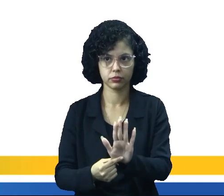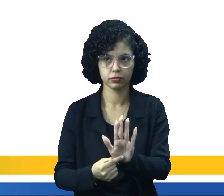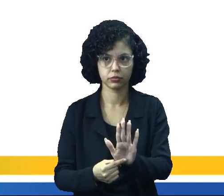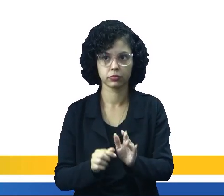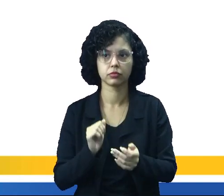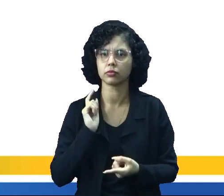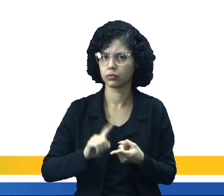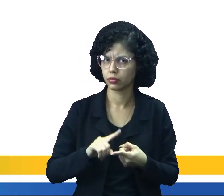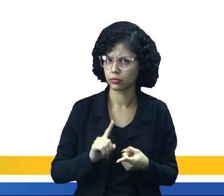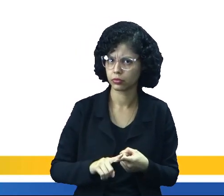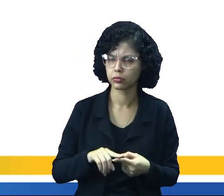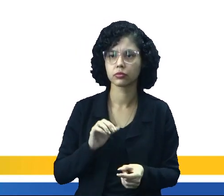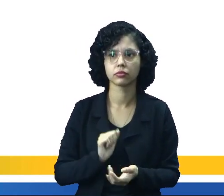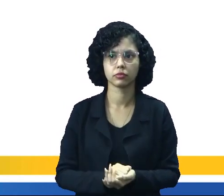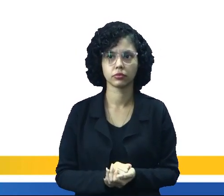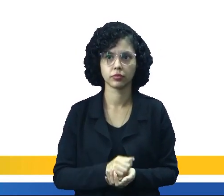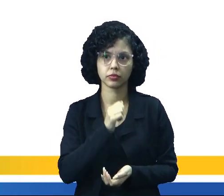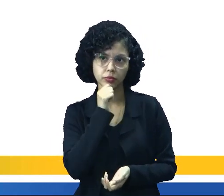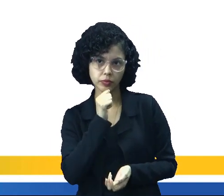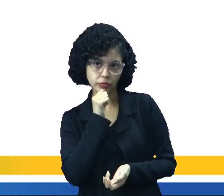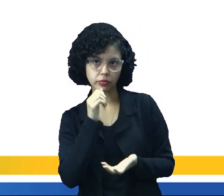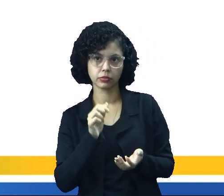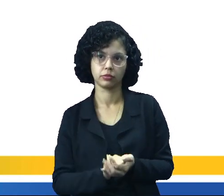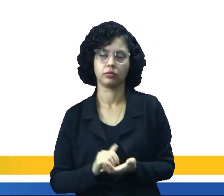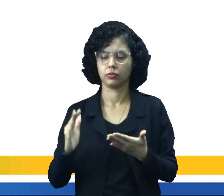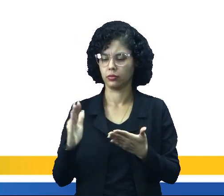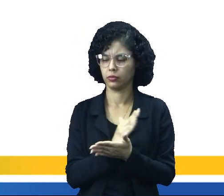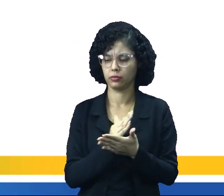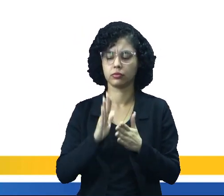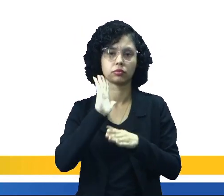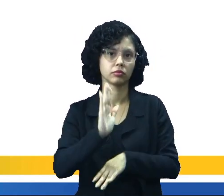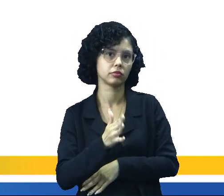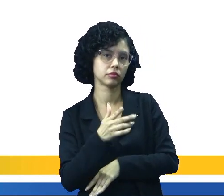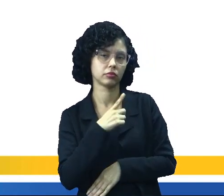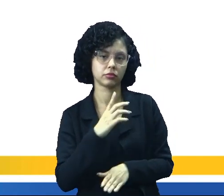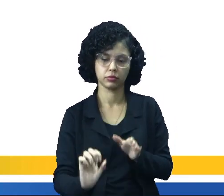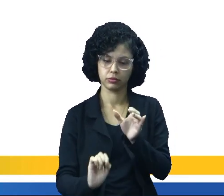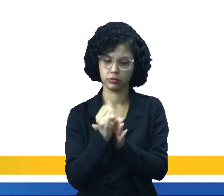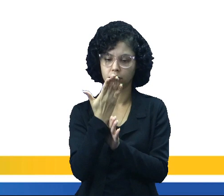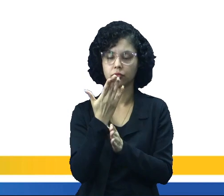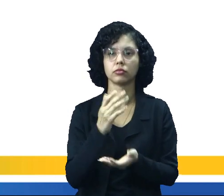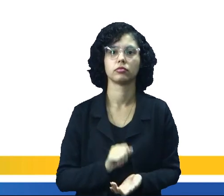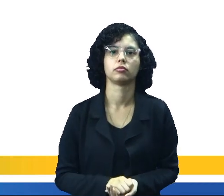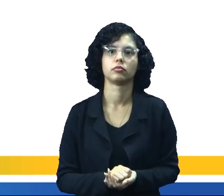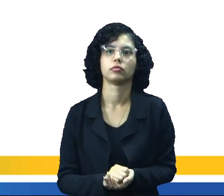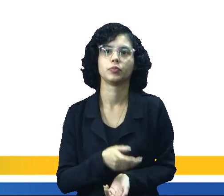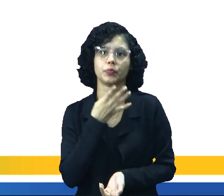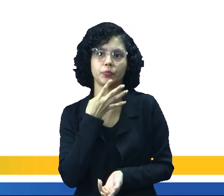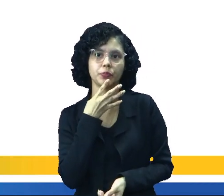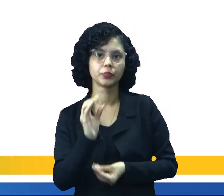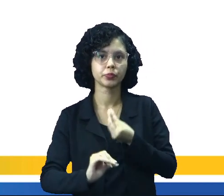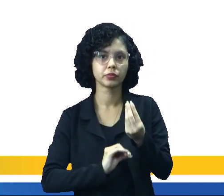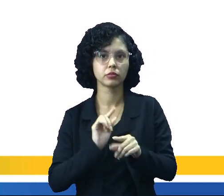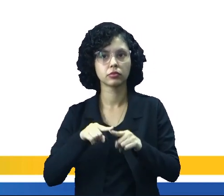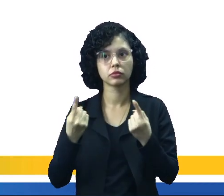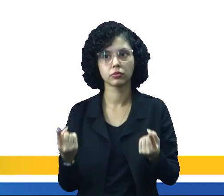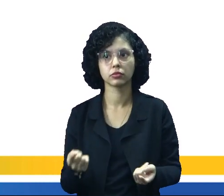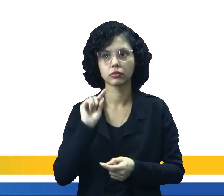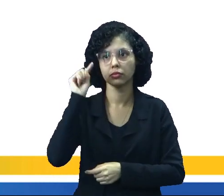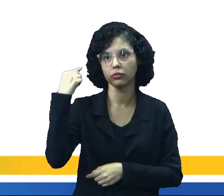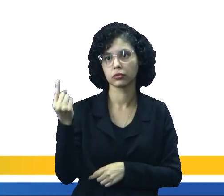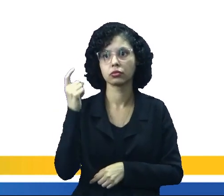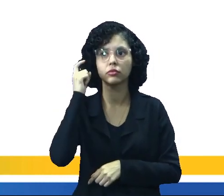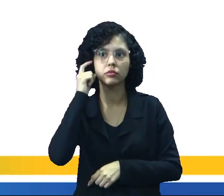representacional. Por quê? Porque ela não representa algo que já existe, né? Algo que a gente conhece, mas aquilo que se passa